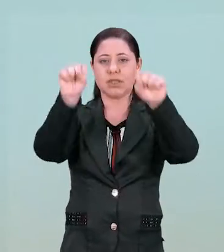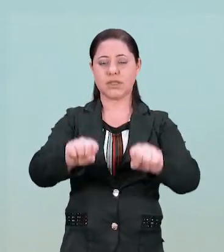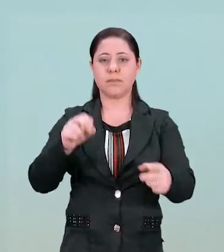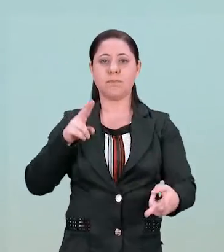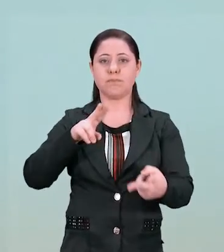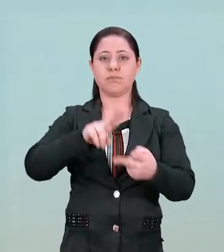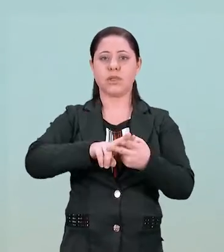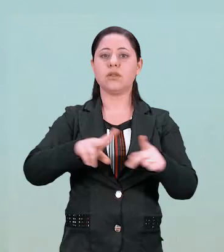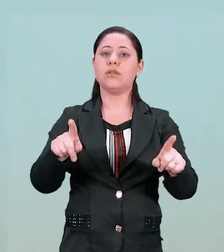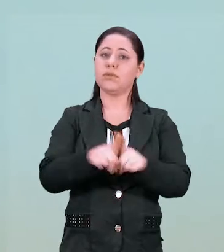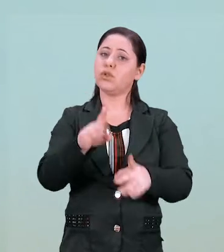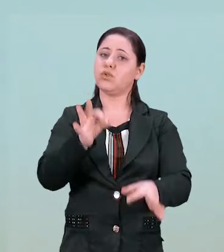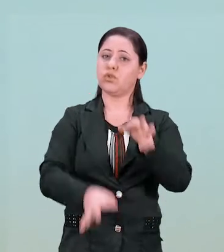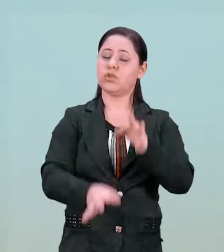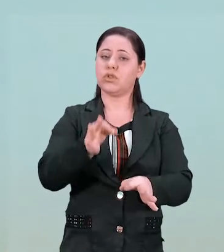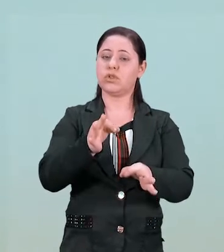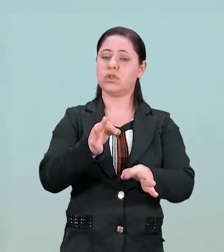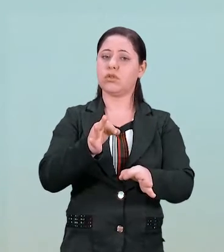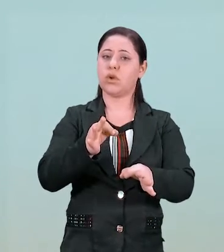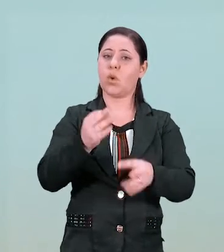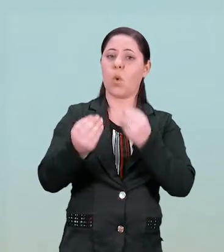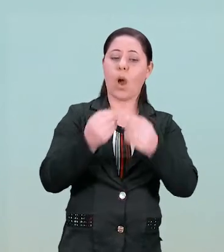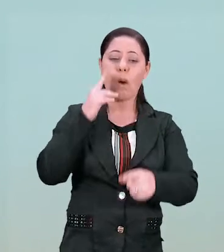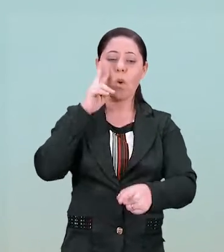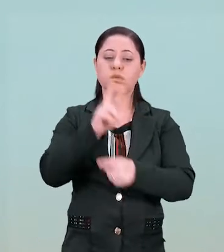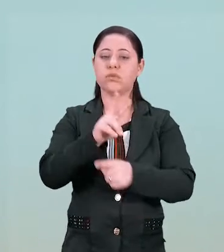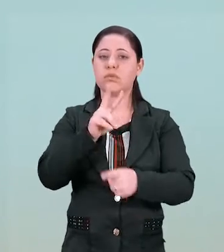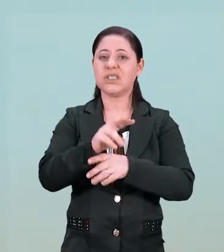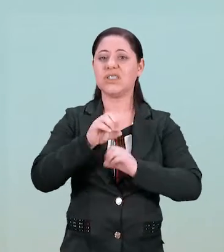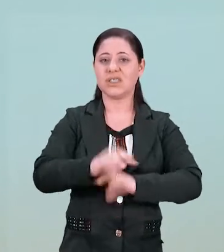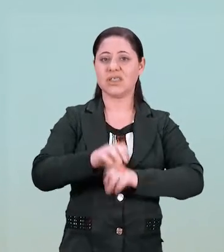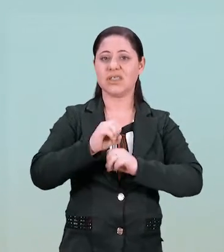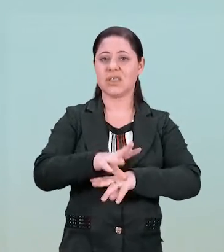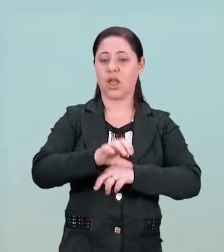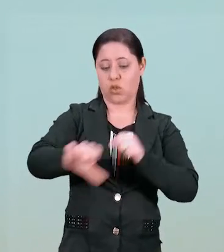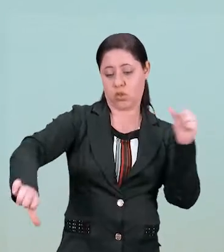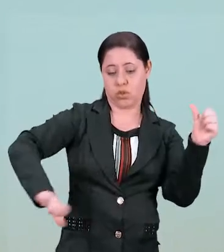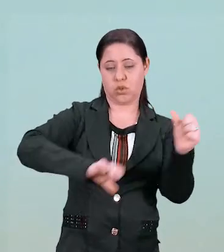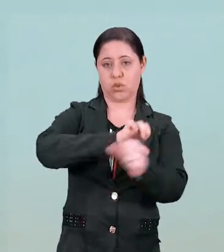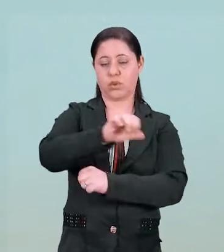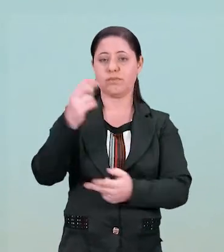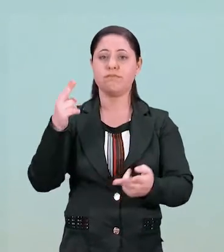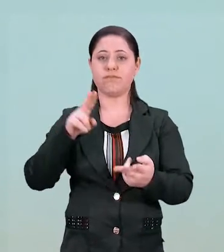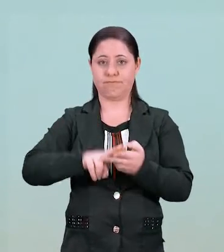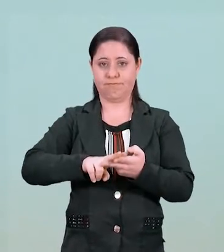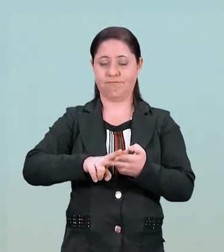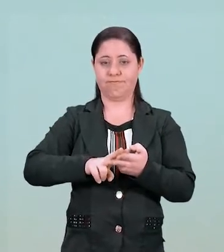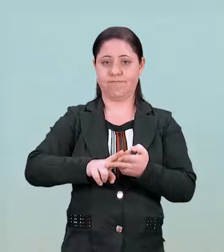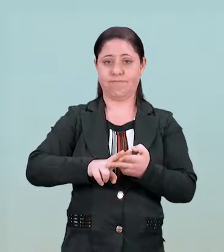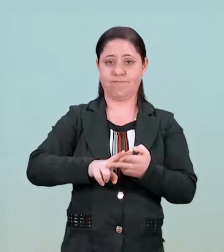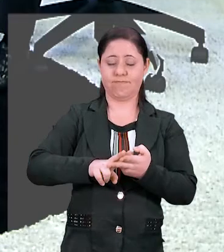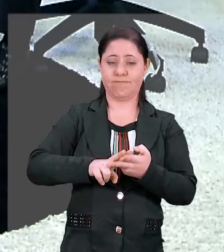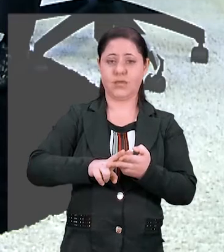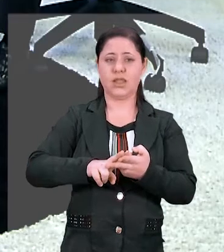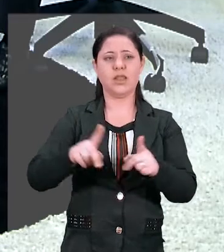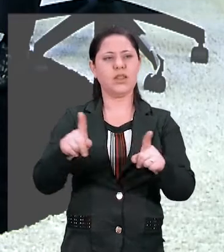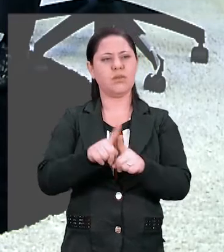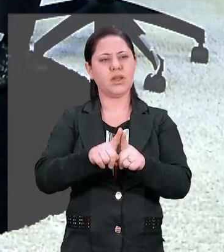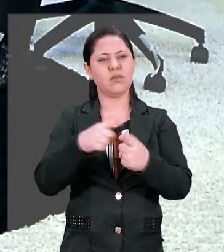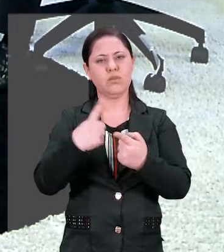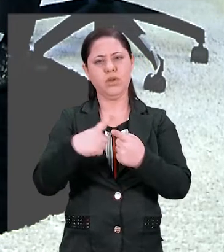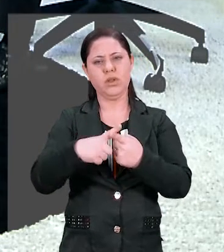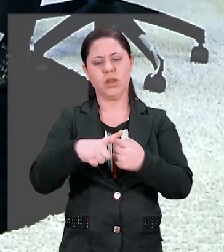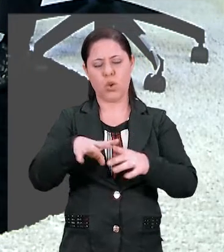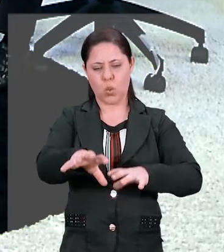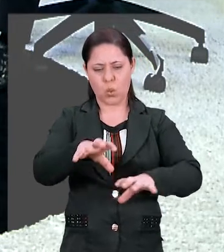nas medidas socioeducativas. Então, a importância do Mato Grosso do Sul, sua posição geográfica, para se enfrentar o